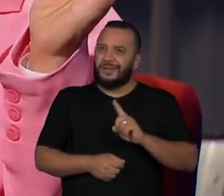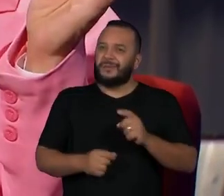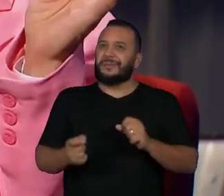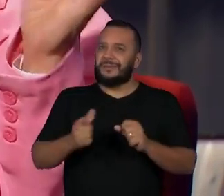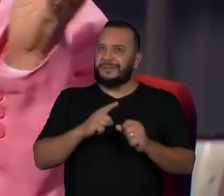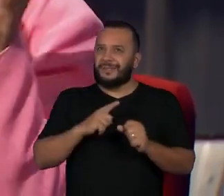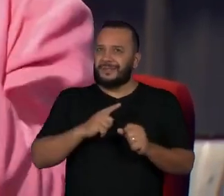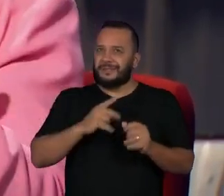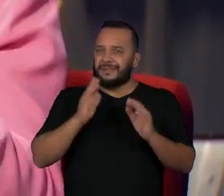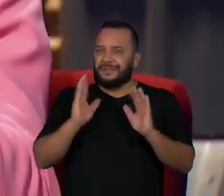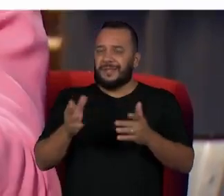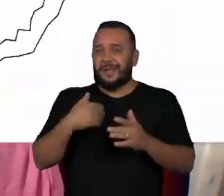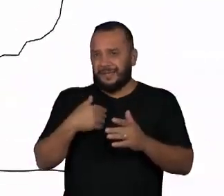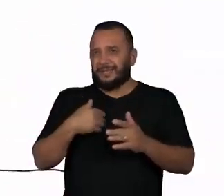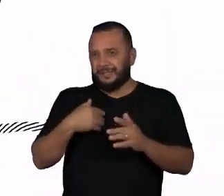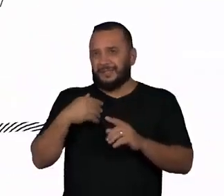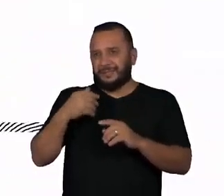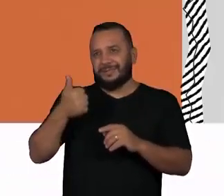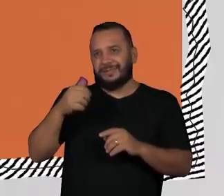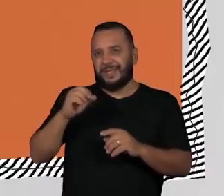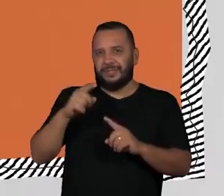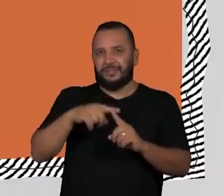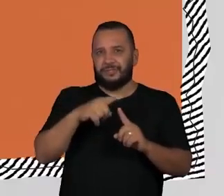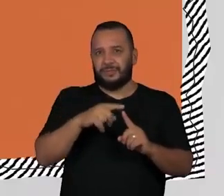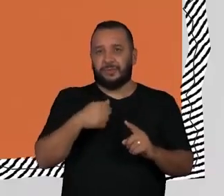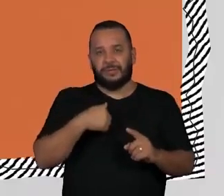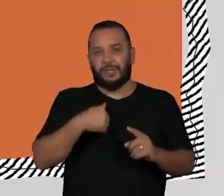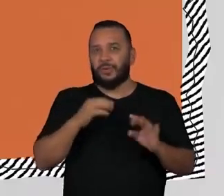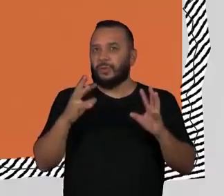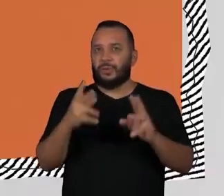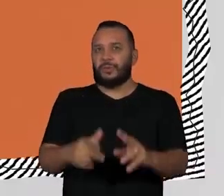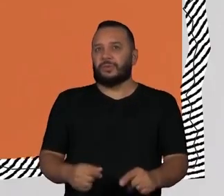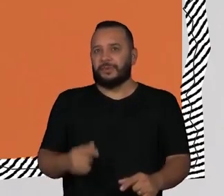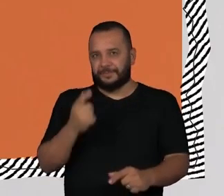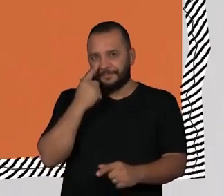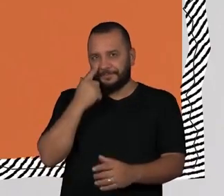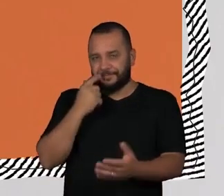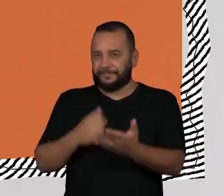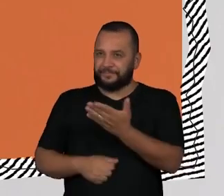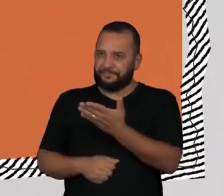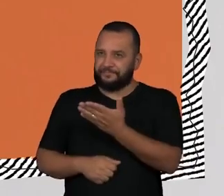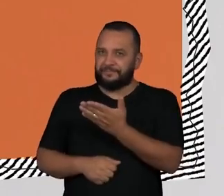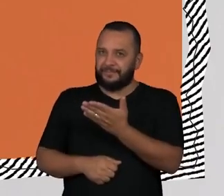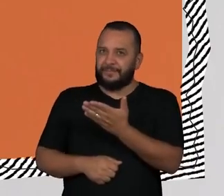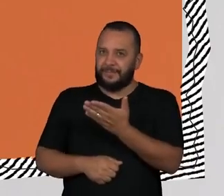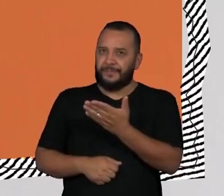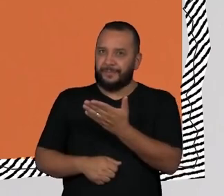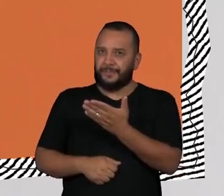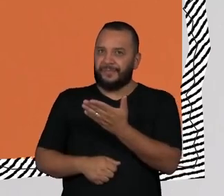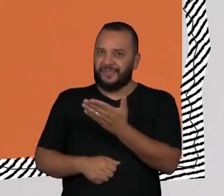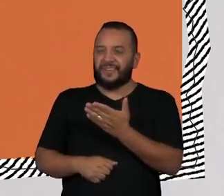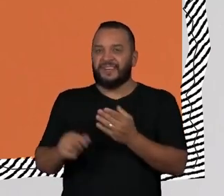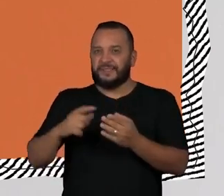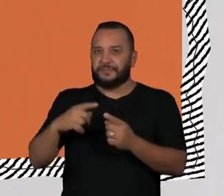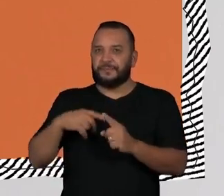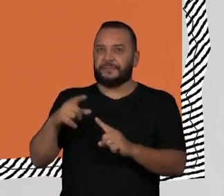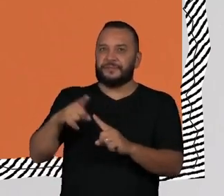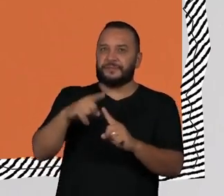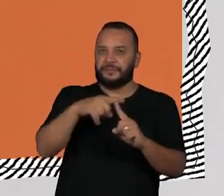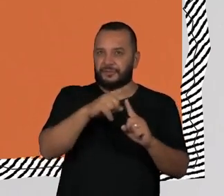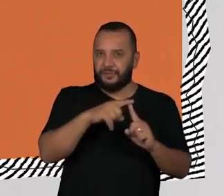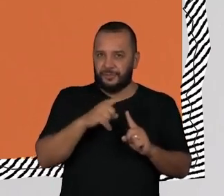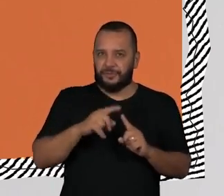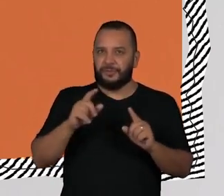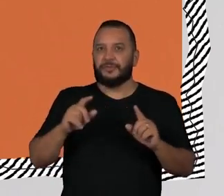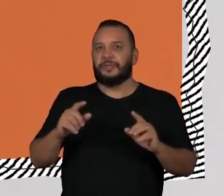que min cabeça 10 tipos quantos que você tem eu tenho de todas eu tenho de são são tipos né são os de